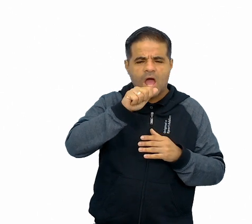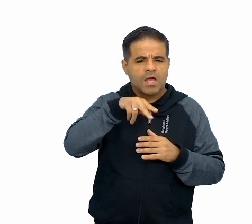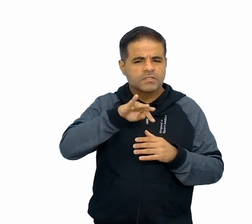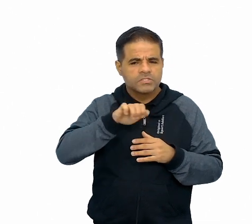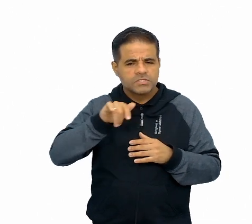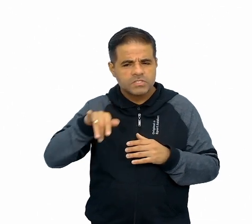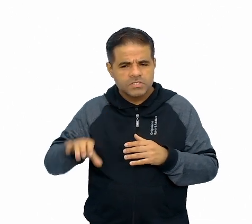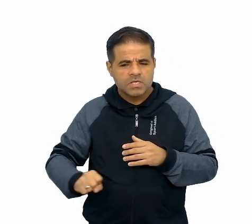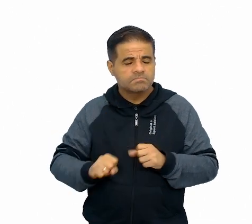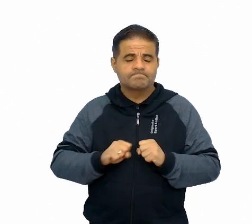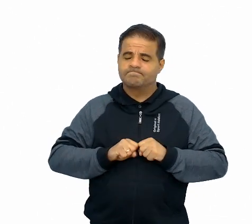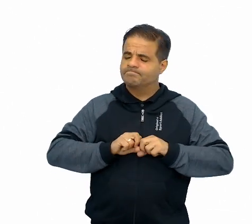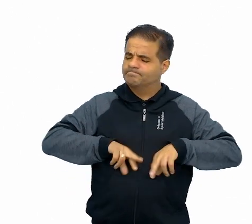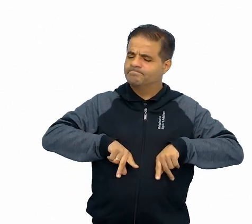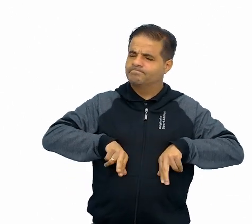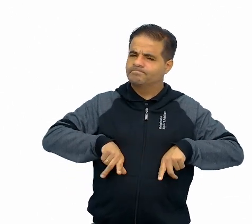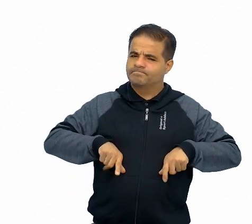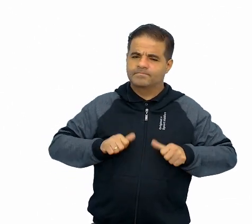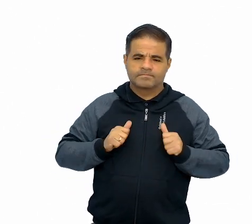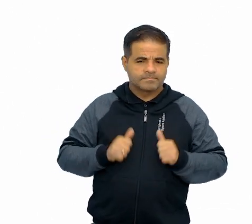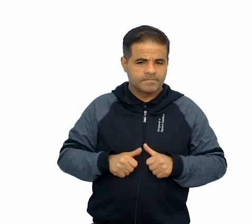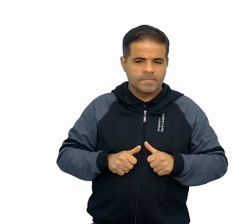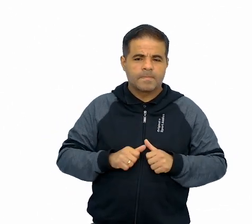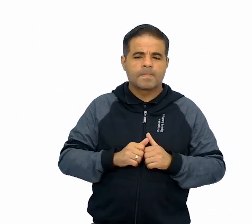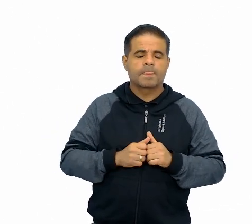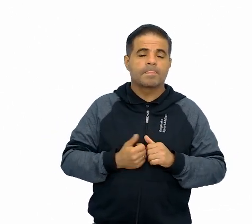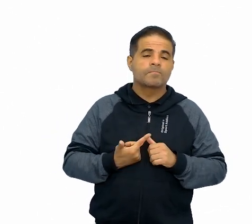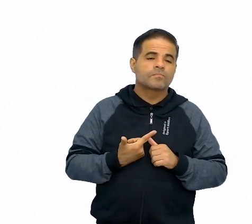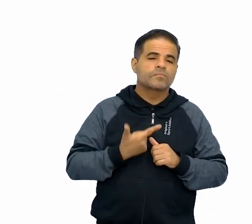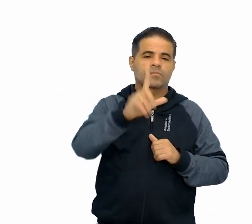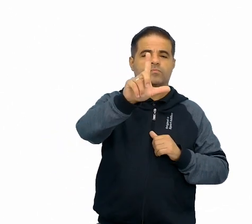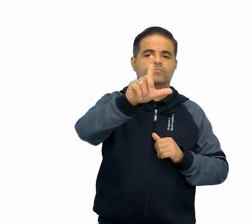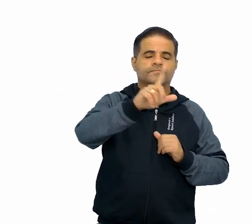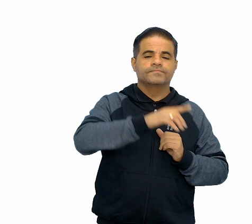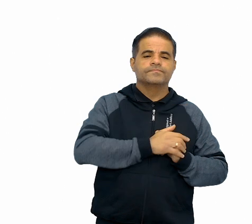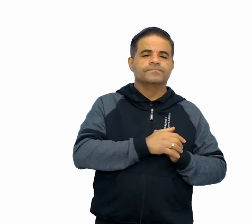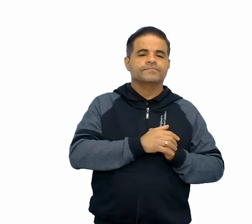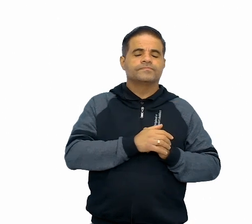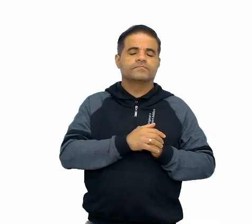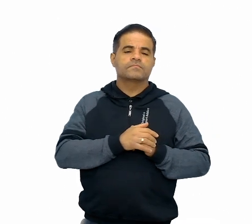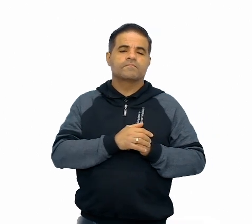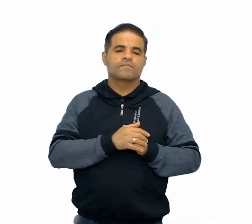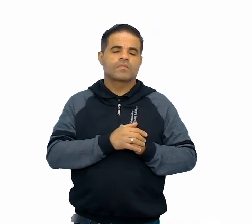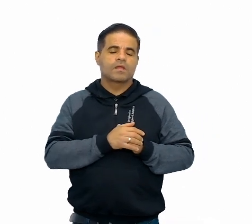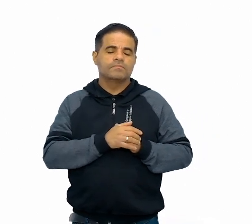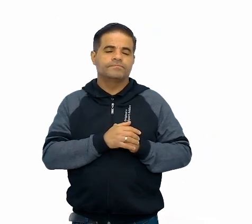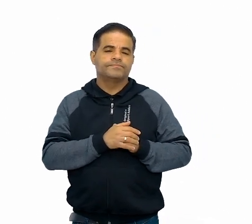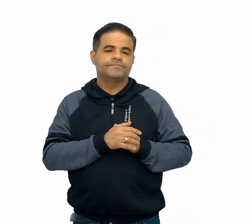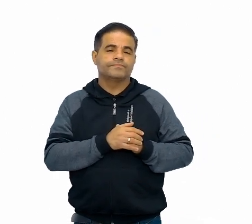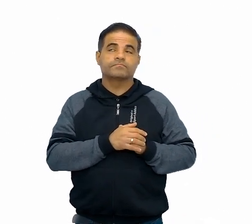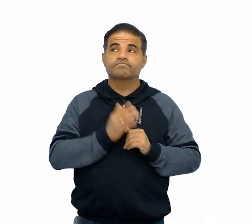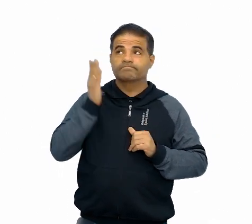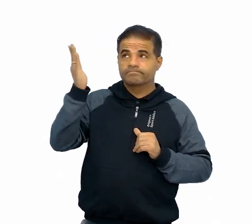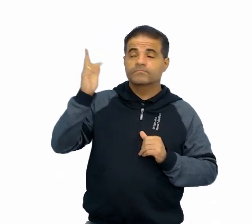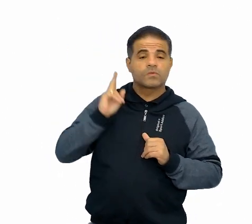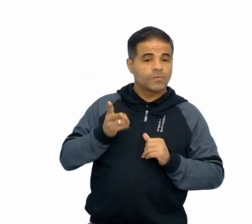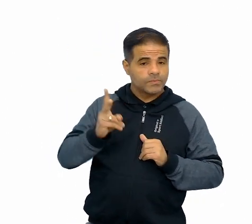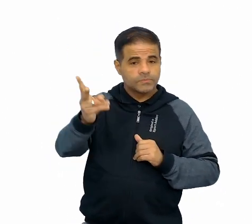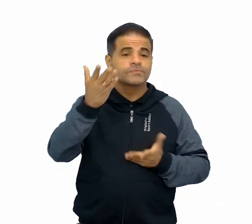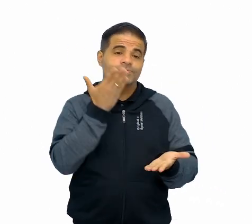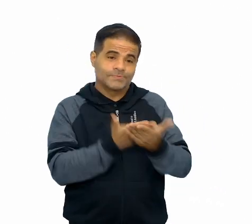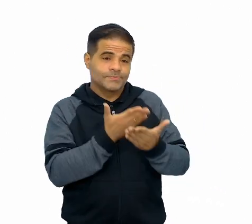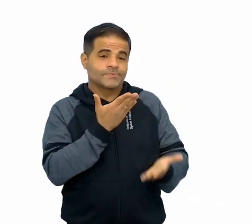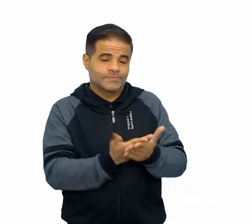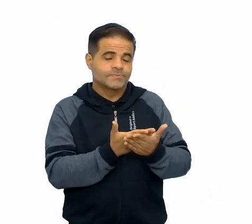enfim. E para um outro desdobramento, né, a continuidade desse estudo que